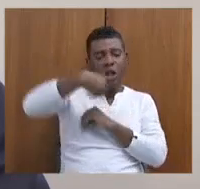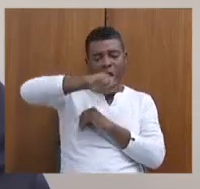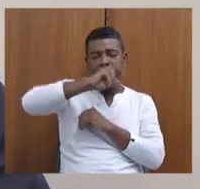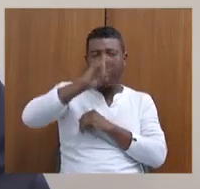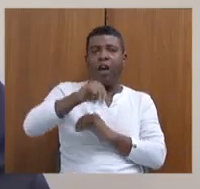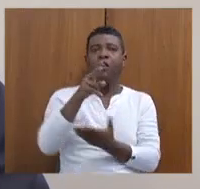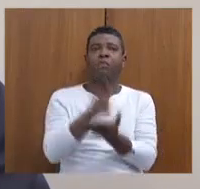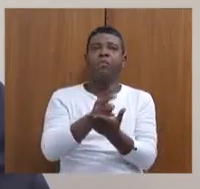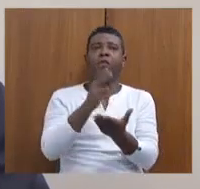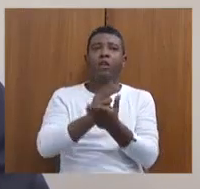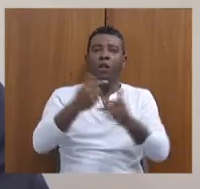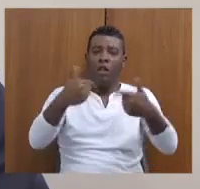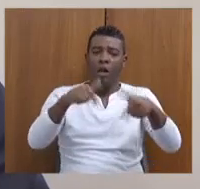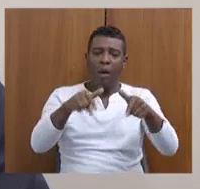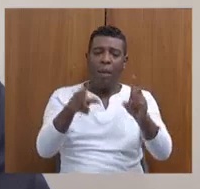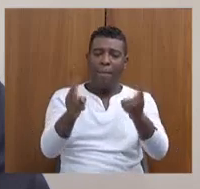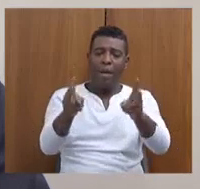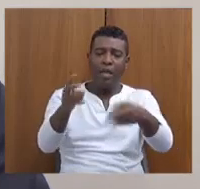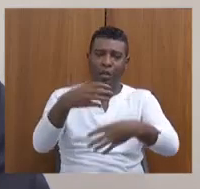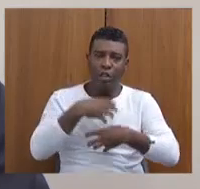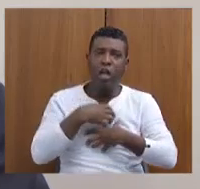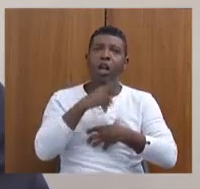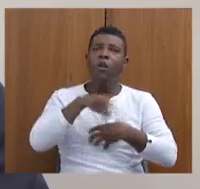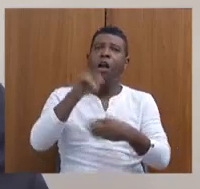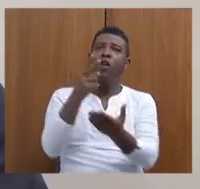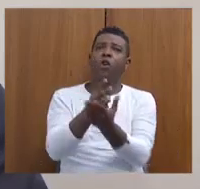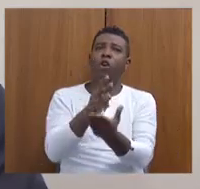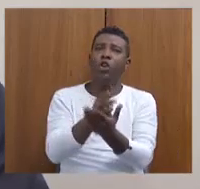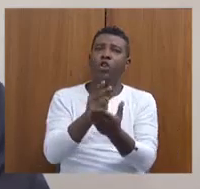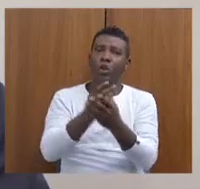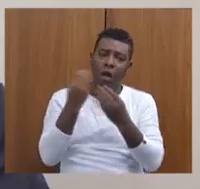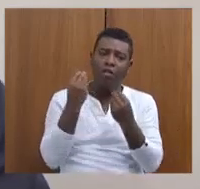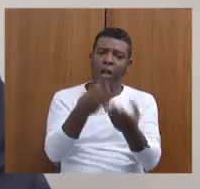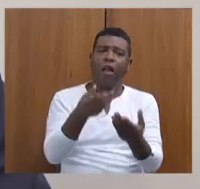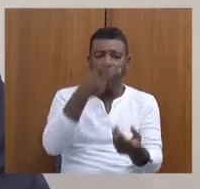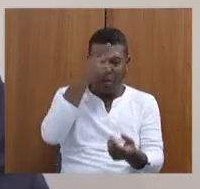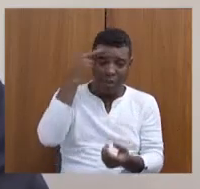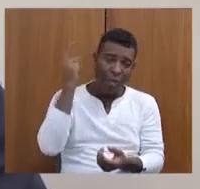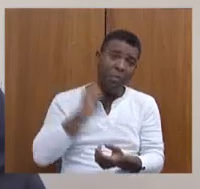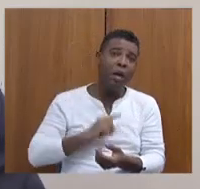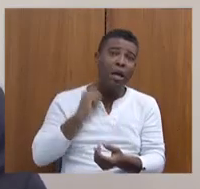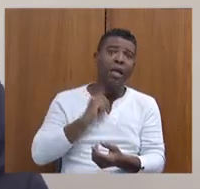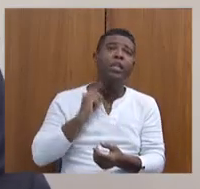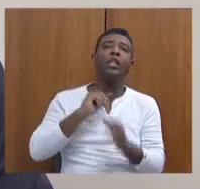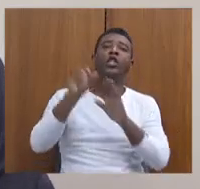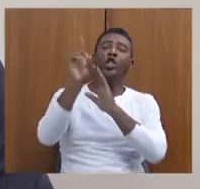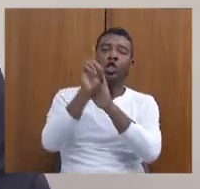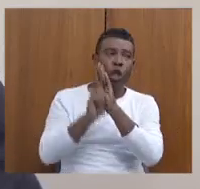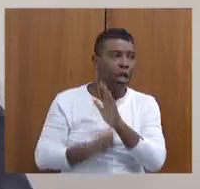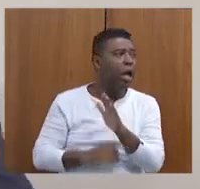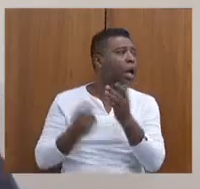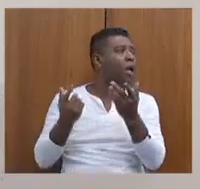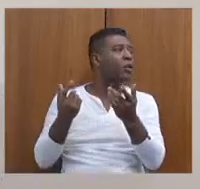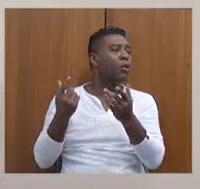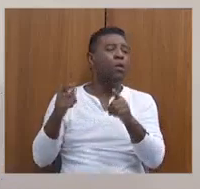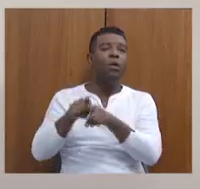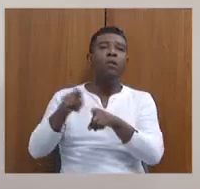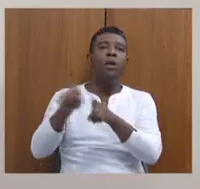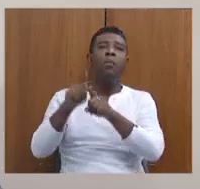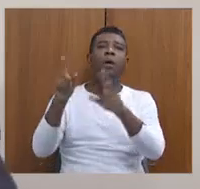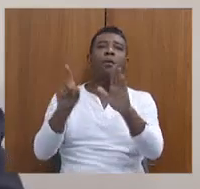continuar entregando aos mineiros seus direitos e suas indagações aí para que a pesquisa